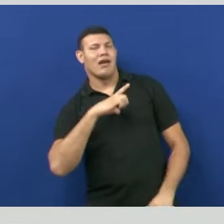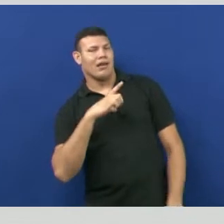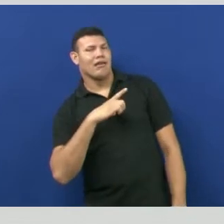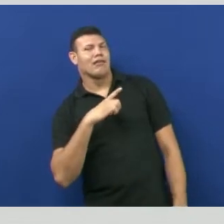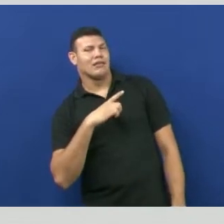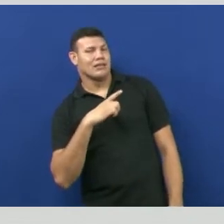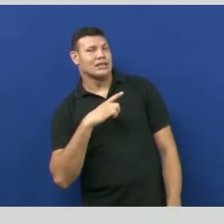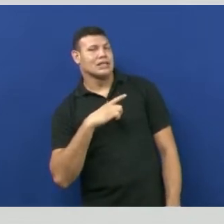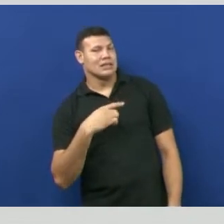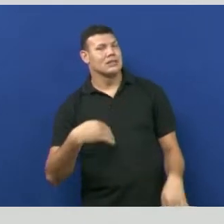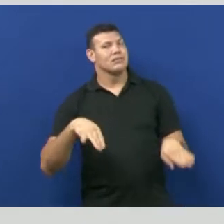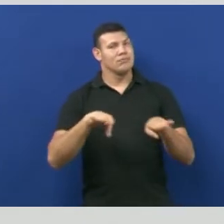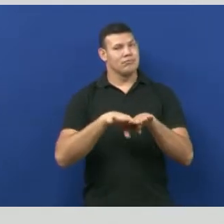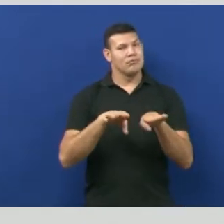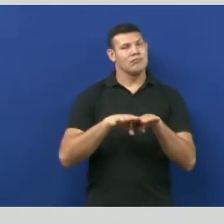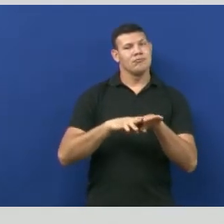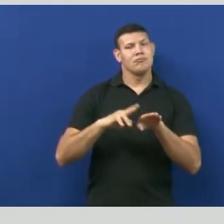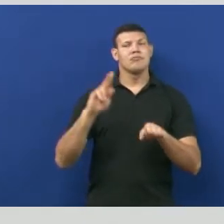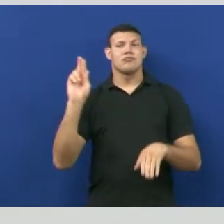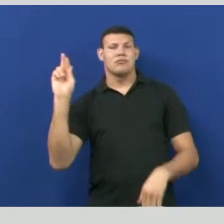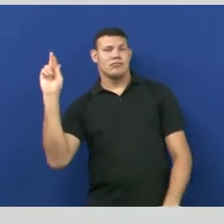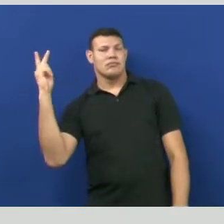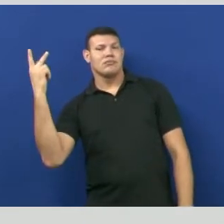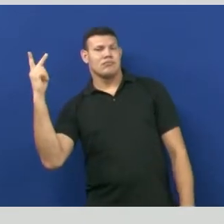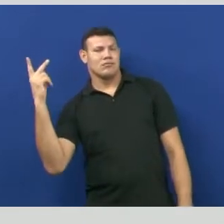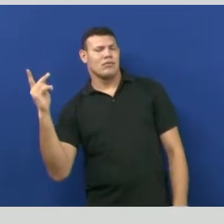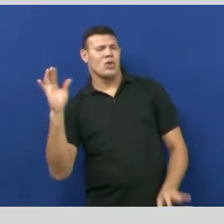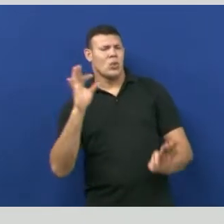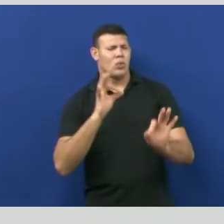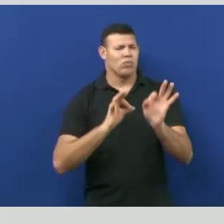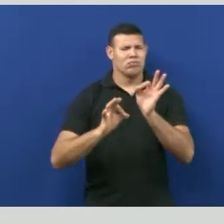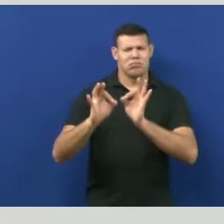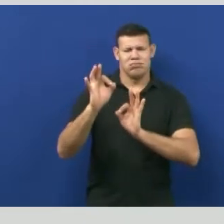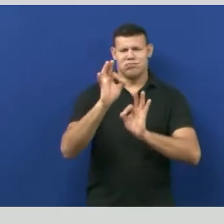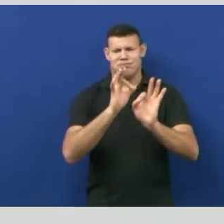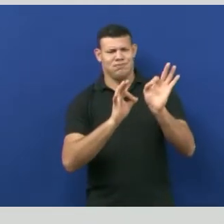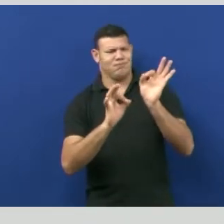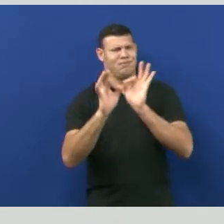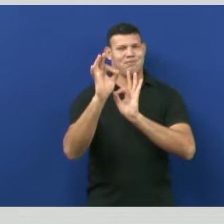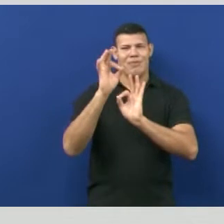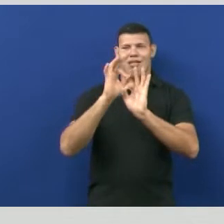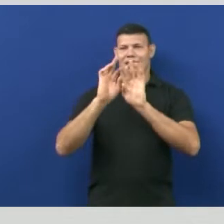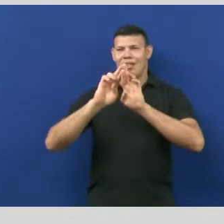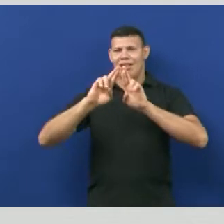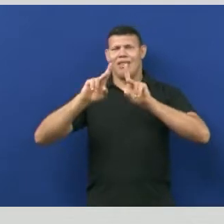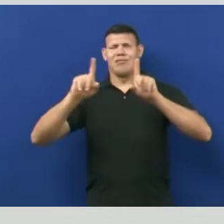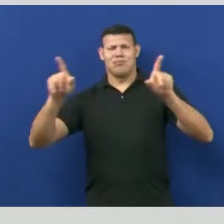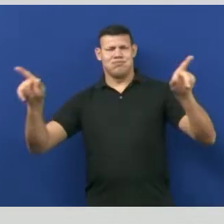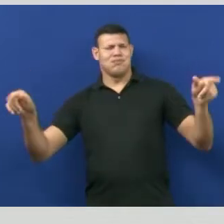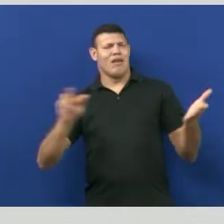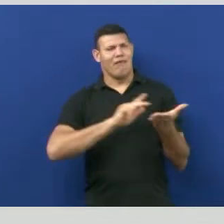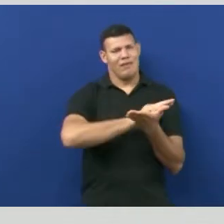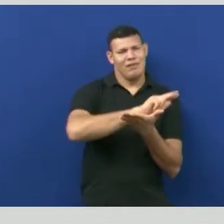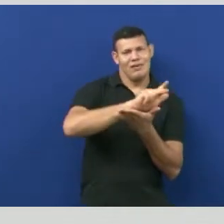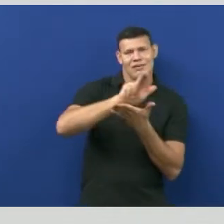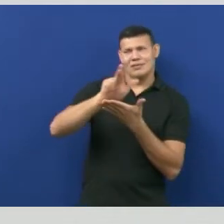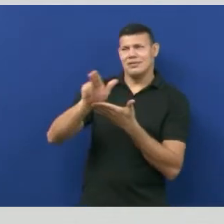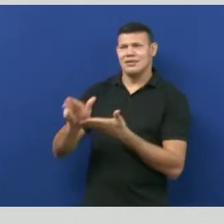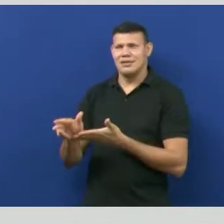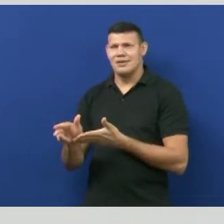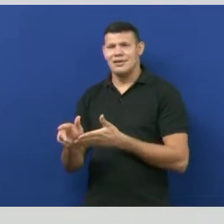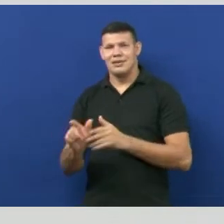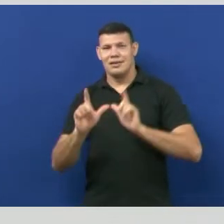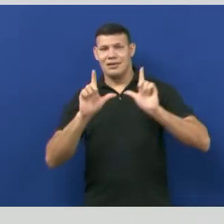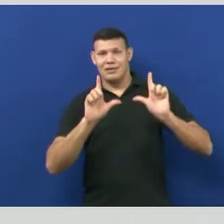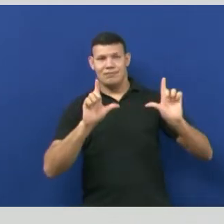hidrogênio na sua composição, organizados de diferentes formas. Neste quadro que está aí aparecendo